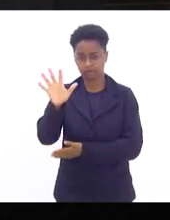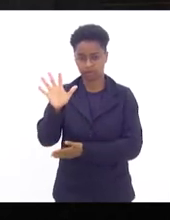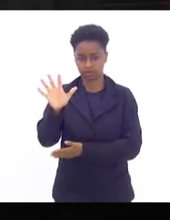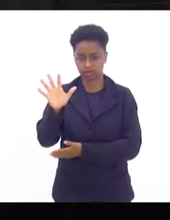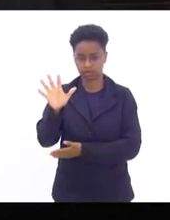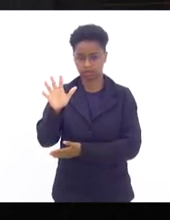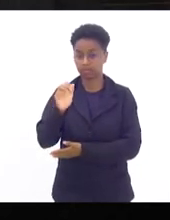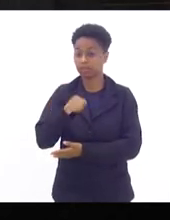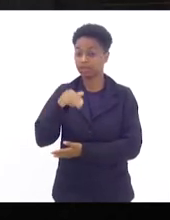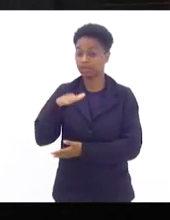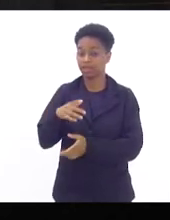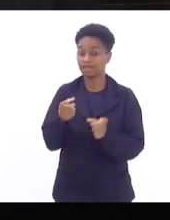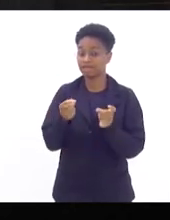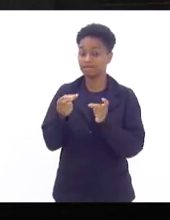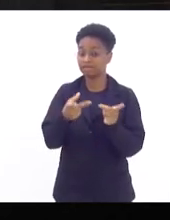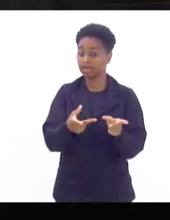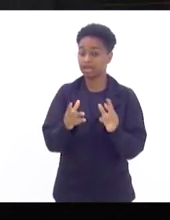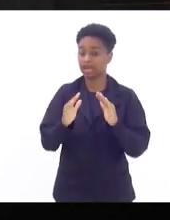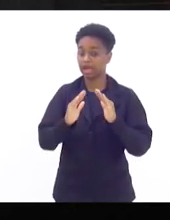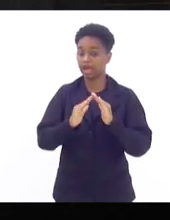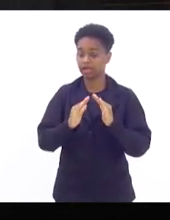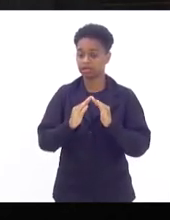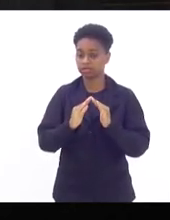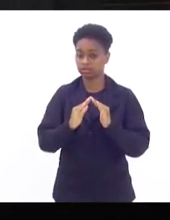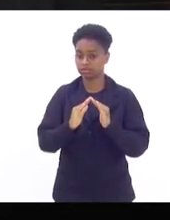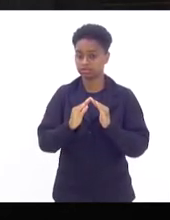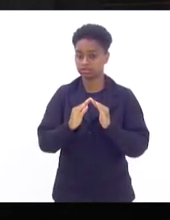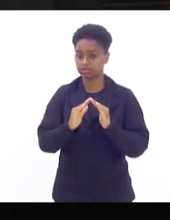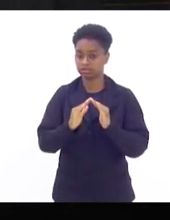quem vende um imóvel,